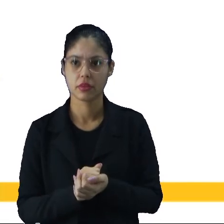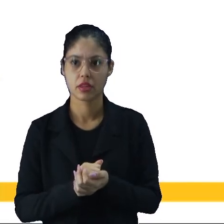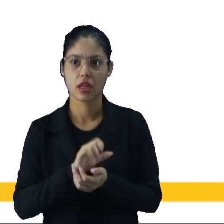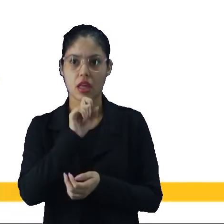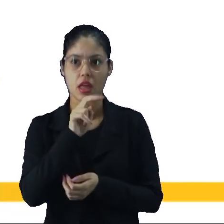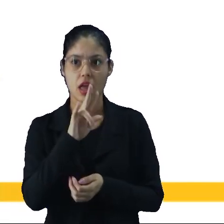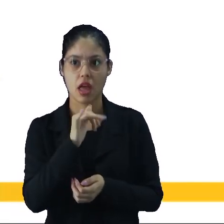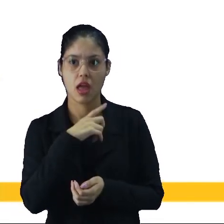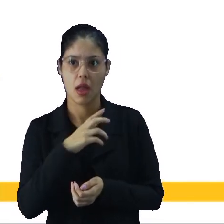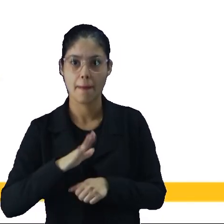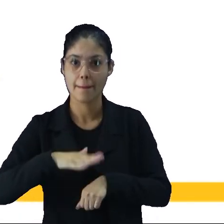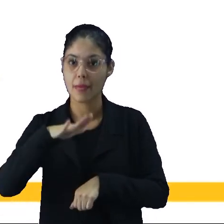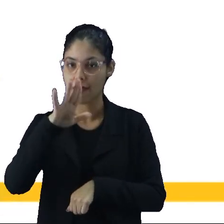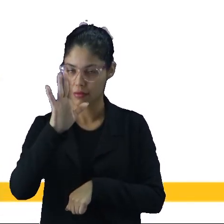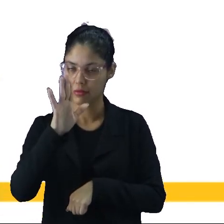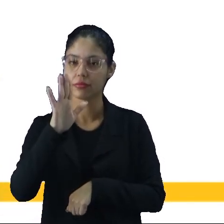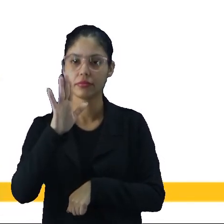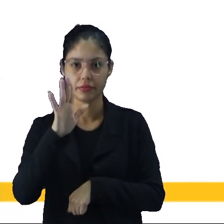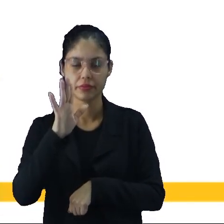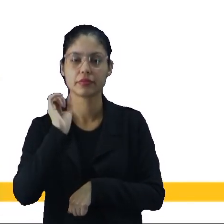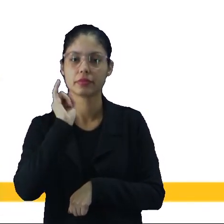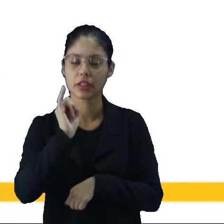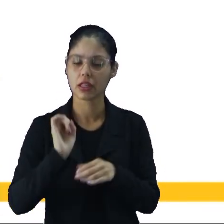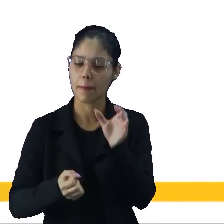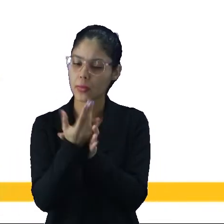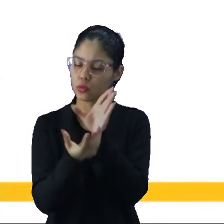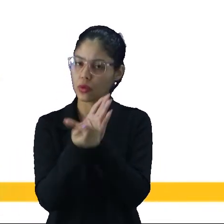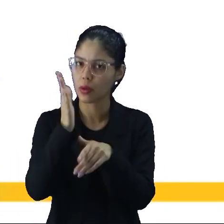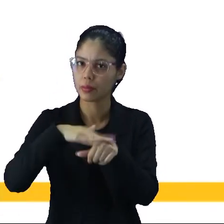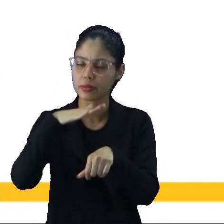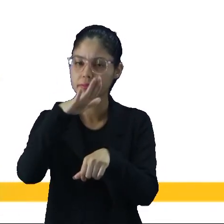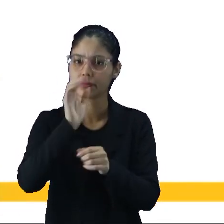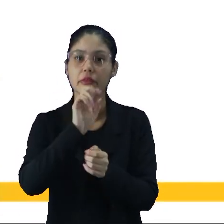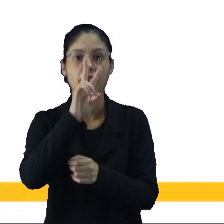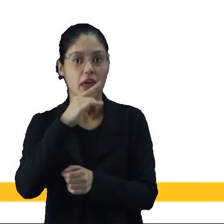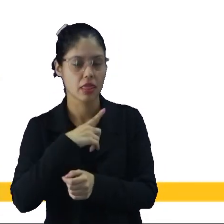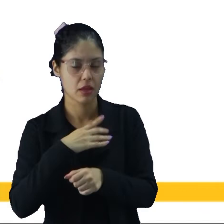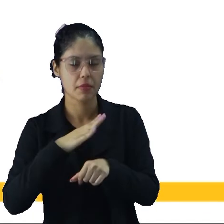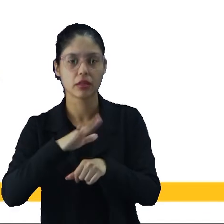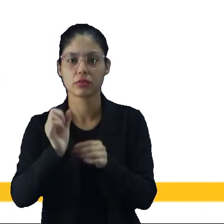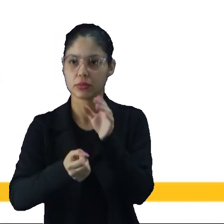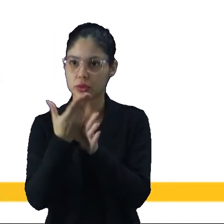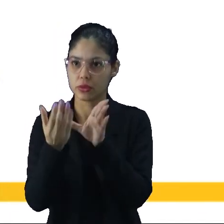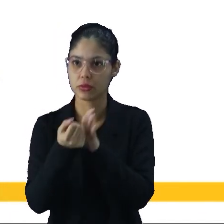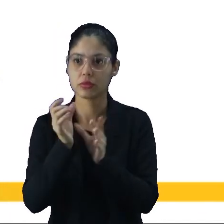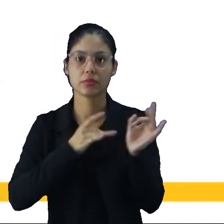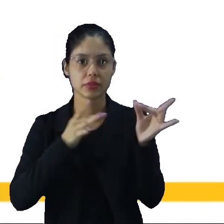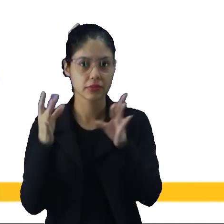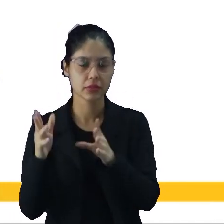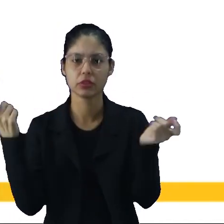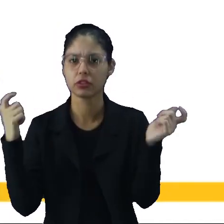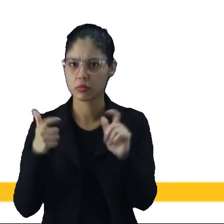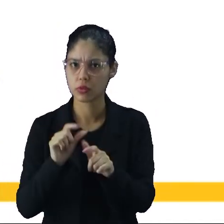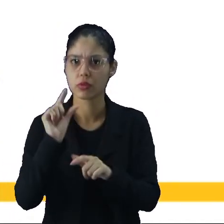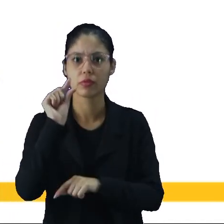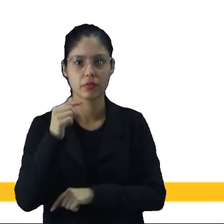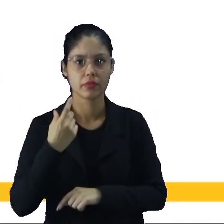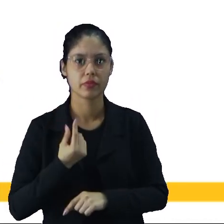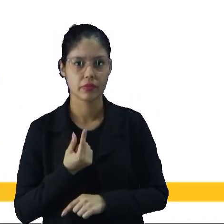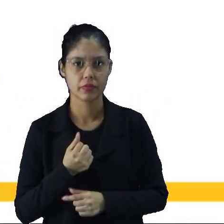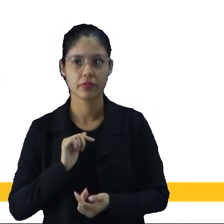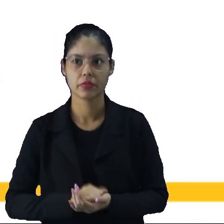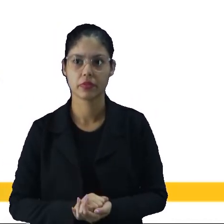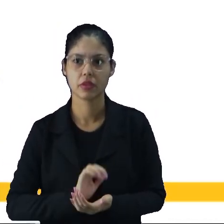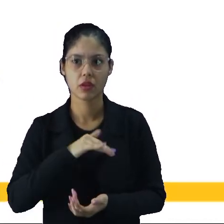safra admite produção máxima. Se admite produção máxima, então vai ter mais produtos na feira, então o preço diminui.